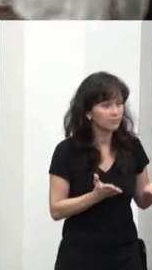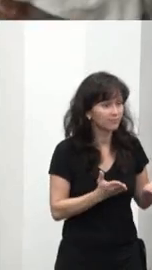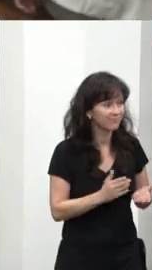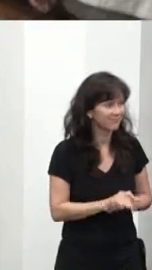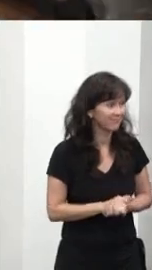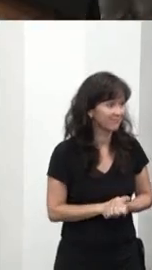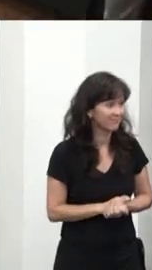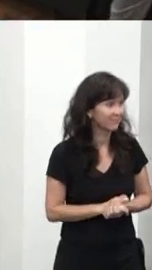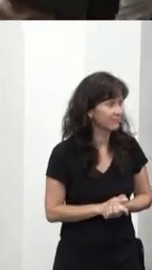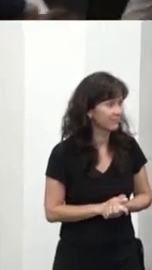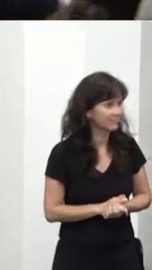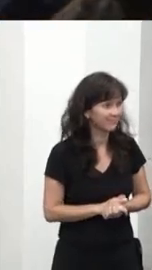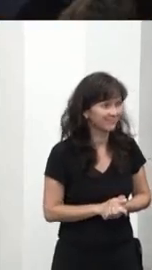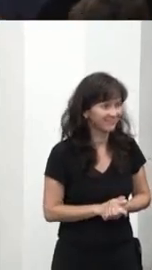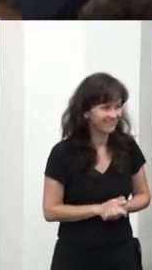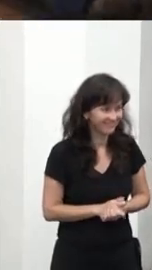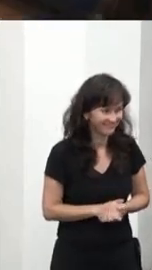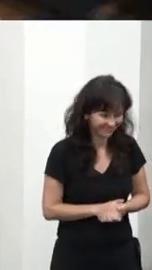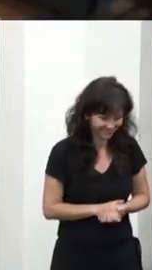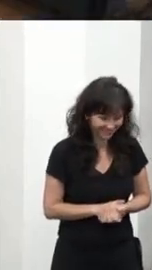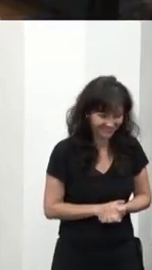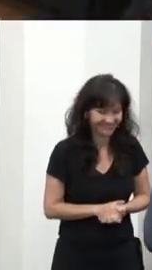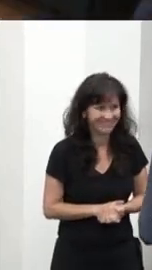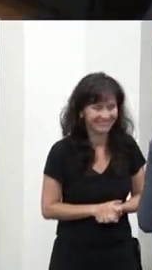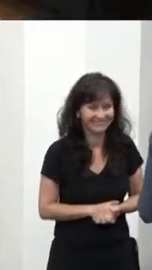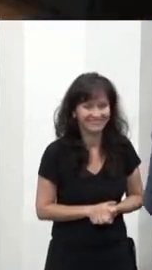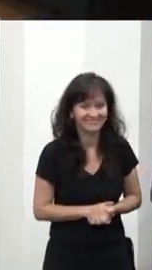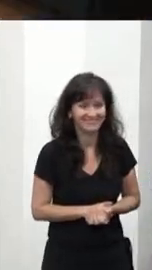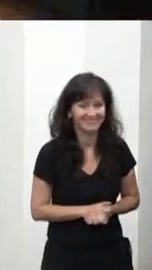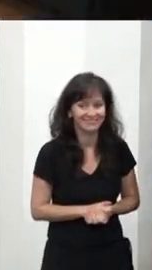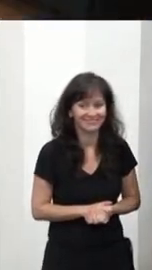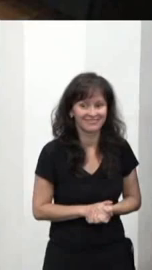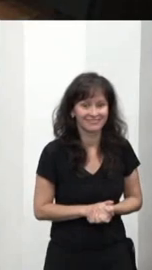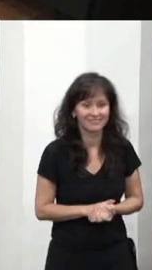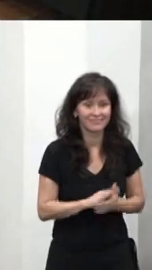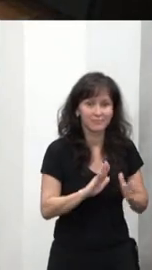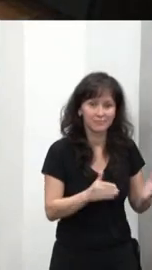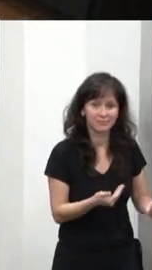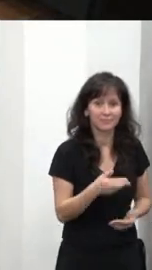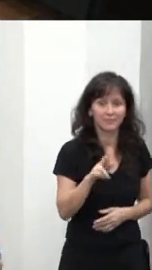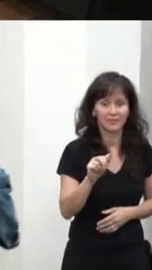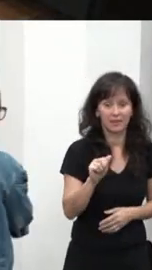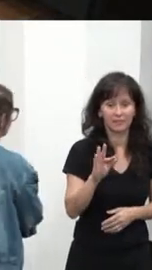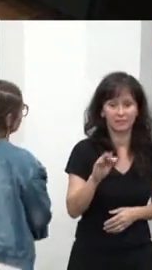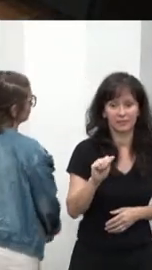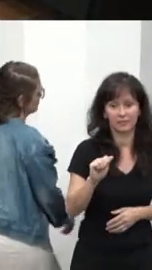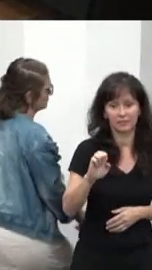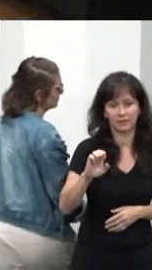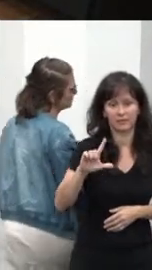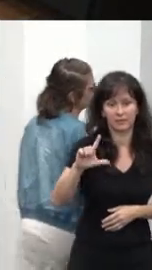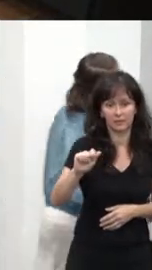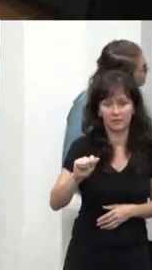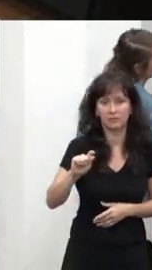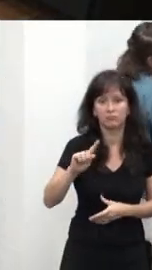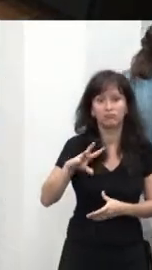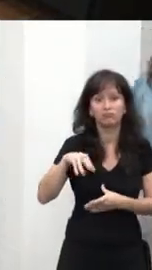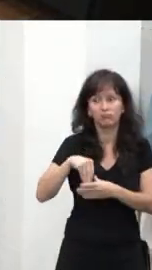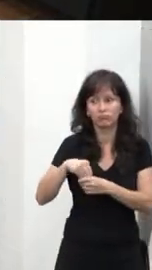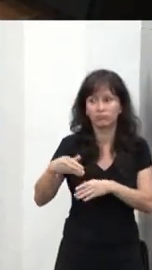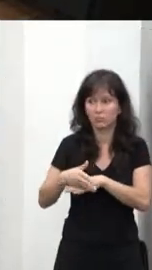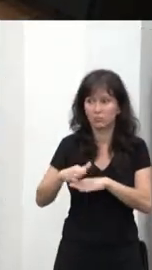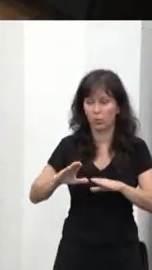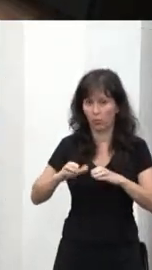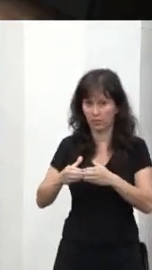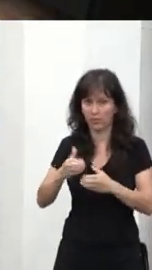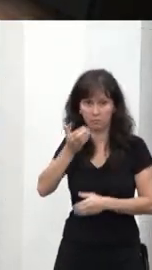para Rafaela que é do comitê da Lei Paulo Gustavo depois na sequência o Luiz